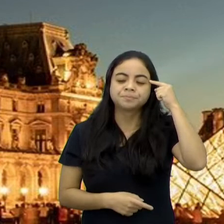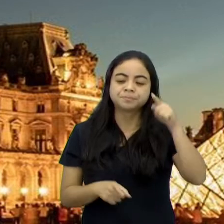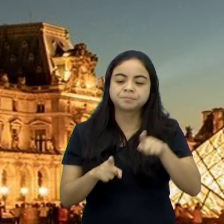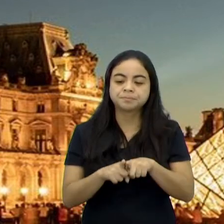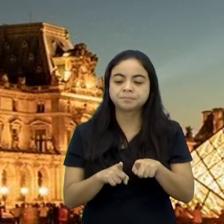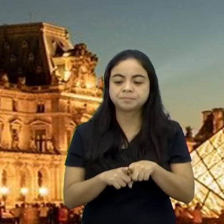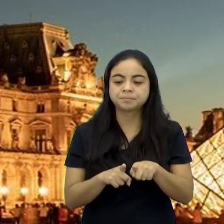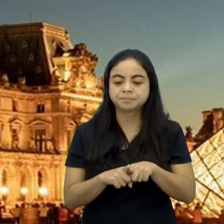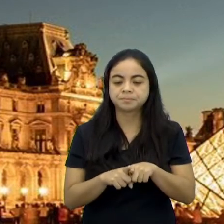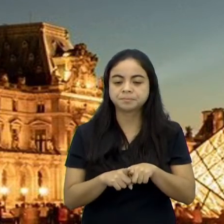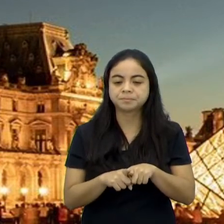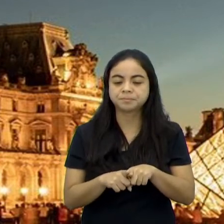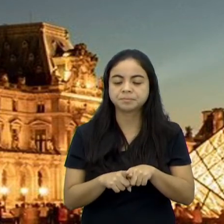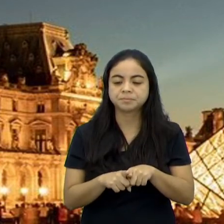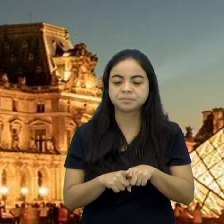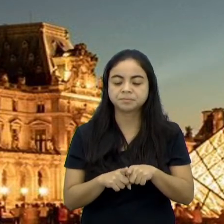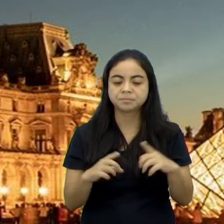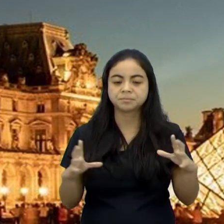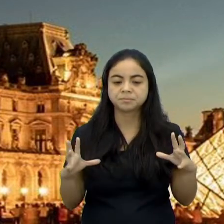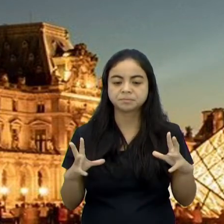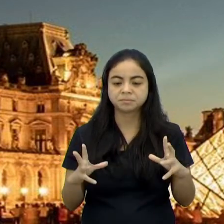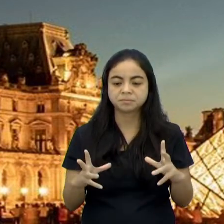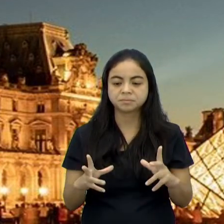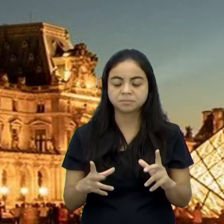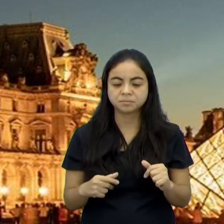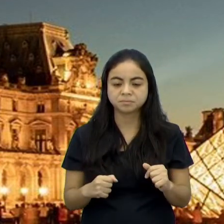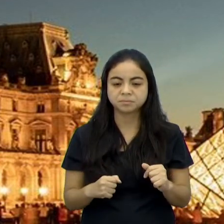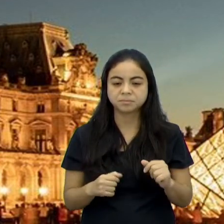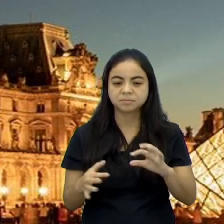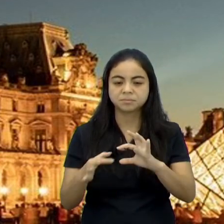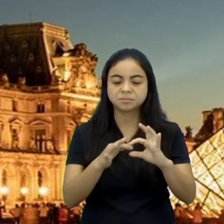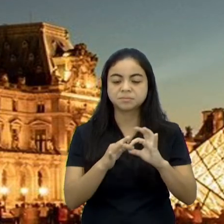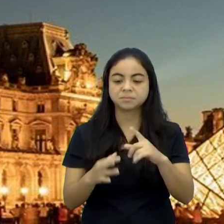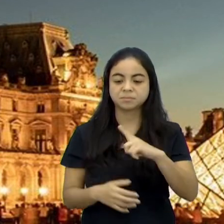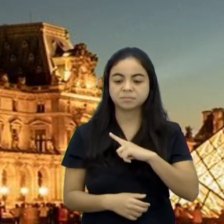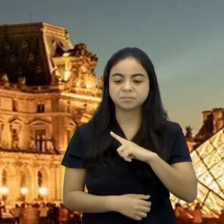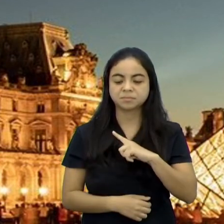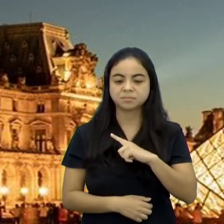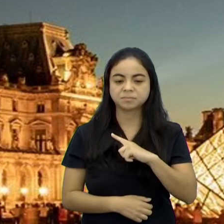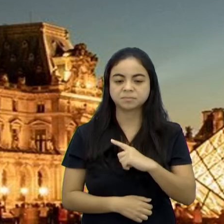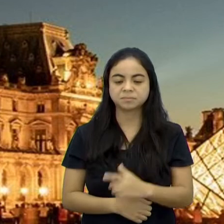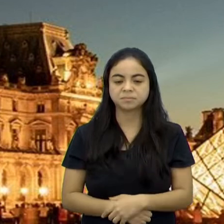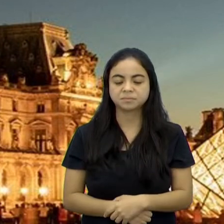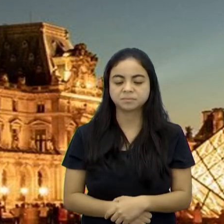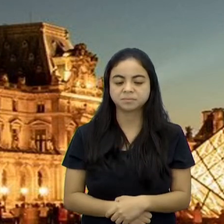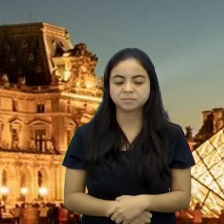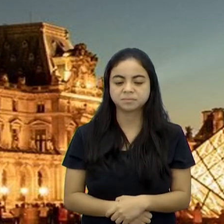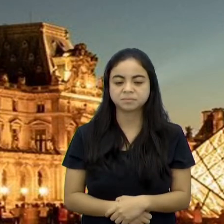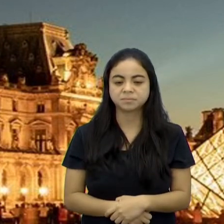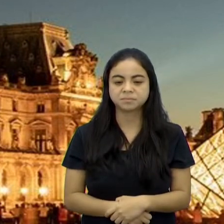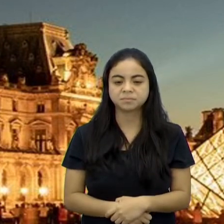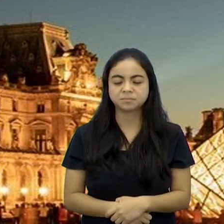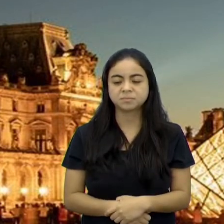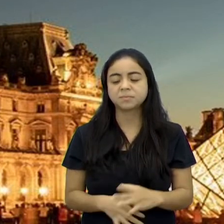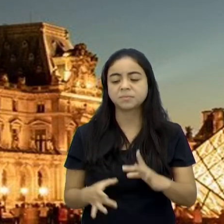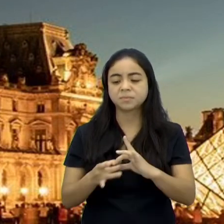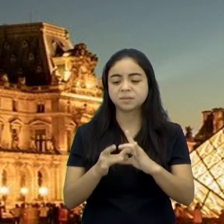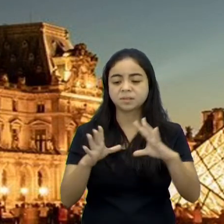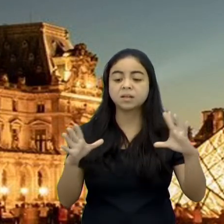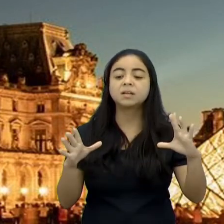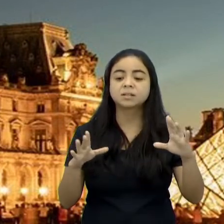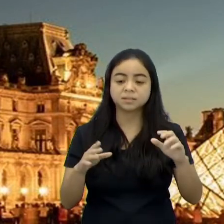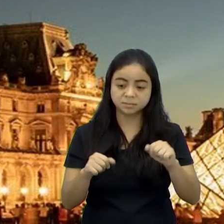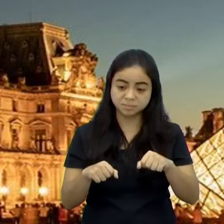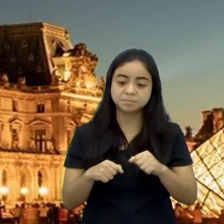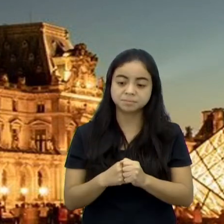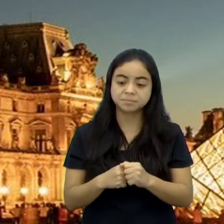relação a todo o contexto que a gente tem de democracia mesmo, né?